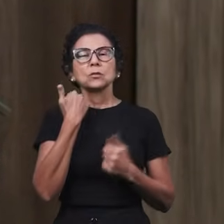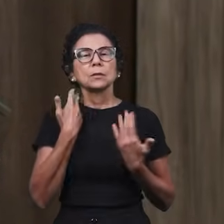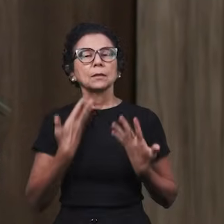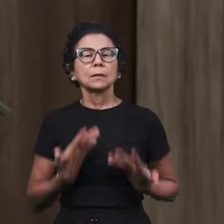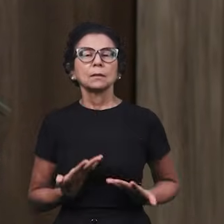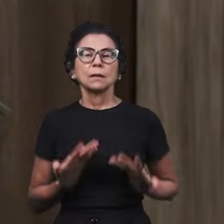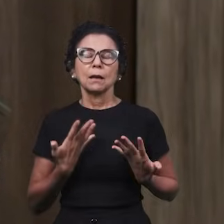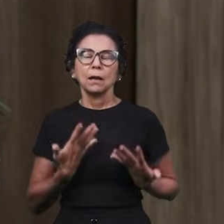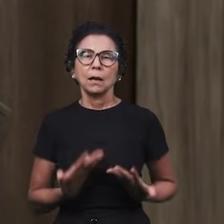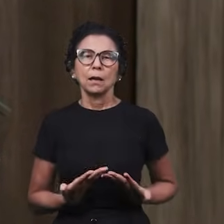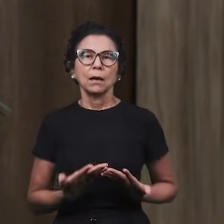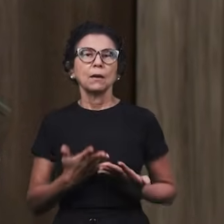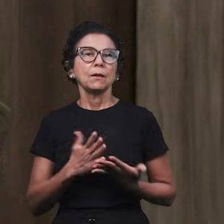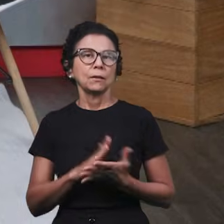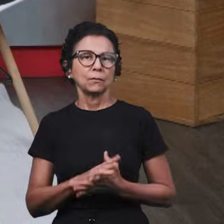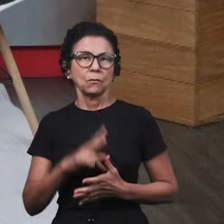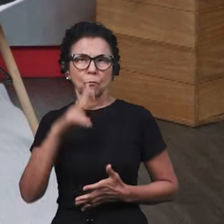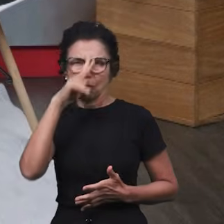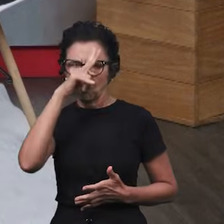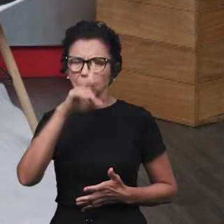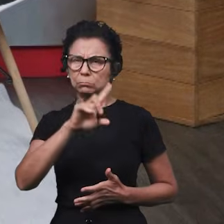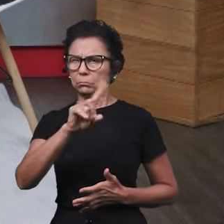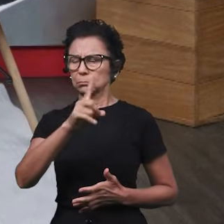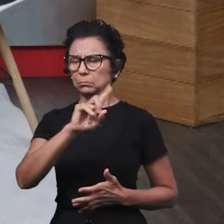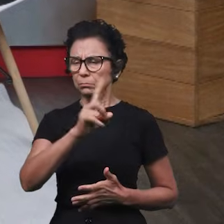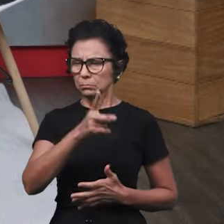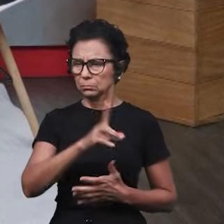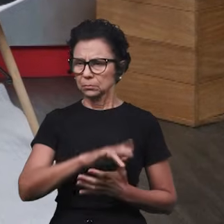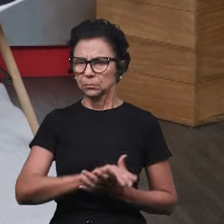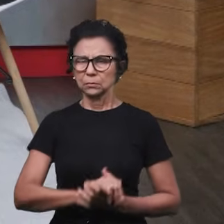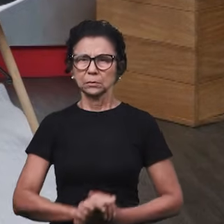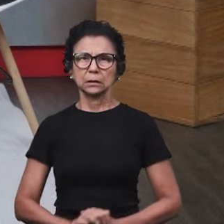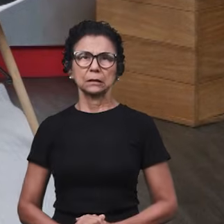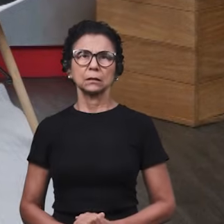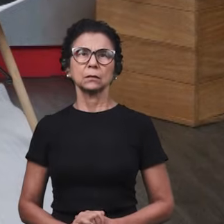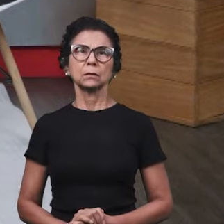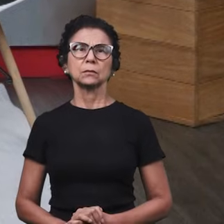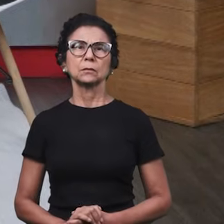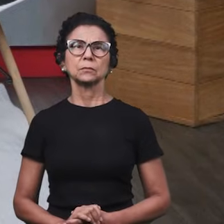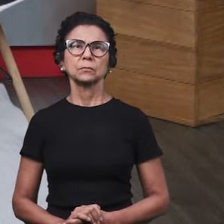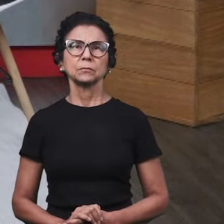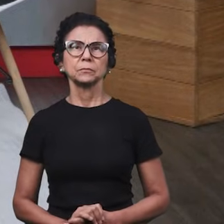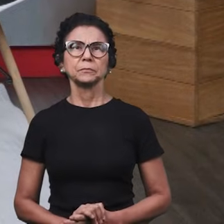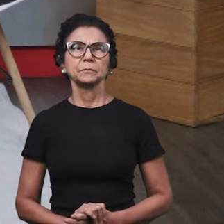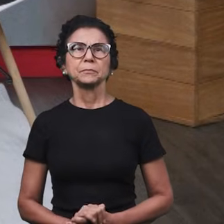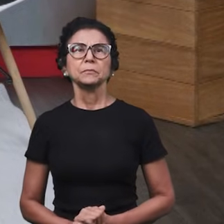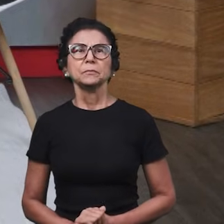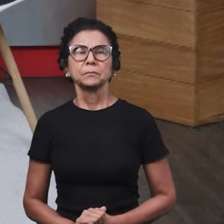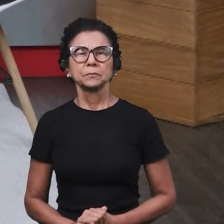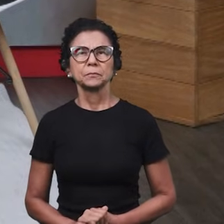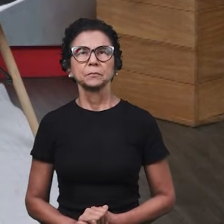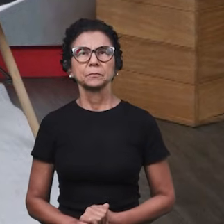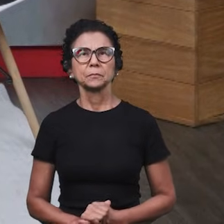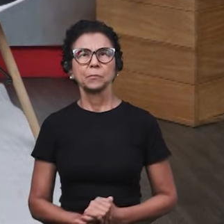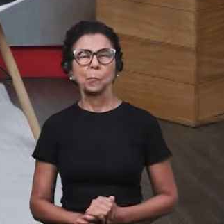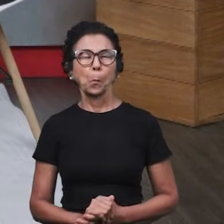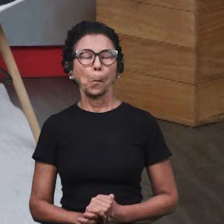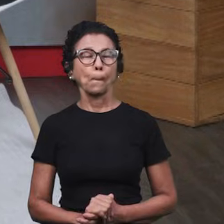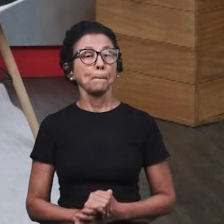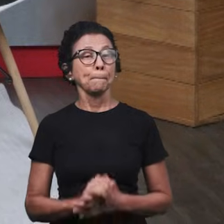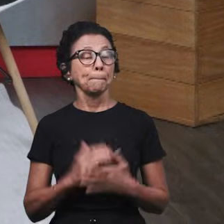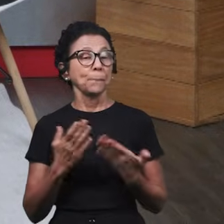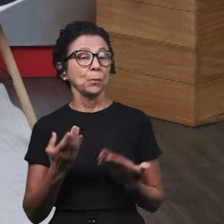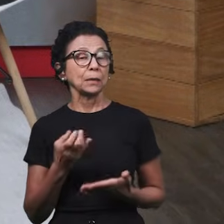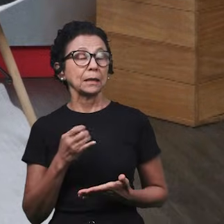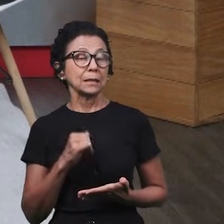mais atenção escandalizar, do que vai escandalizar. A gente sabe o que escandaliza. O que tira a atenção, sim, Porque sim. tira a atenção tanto